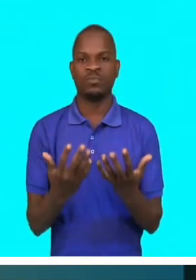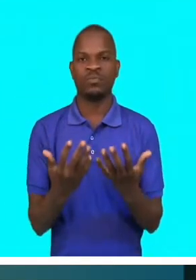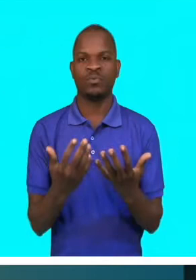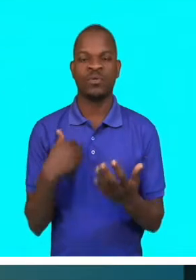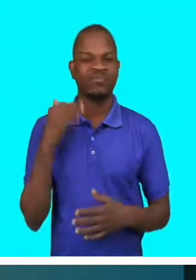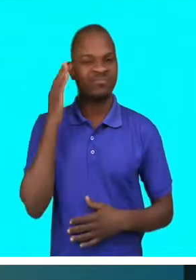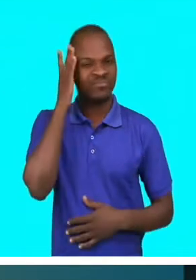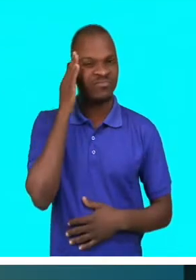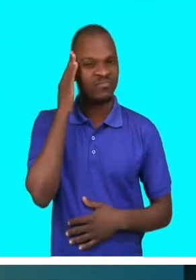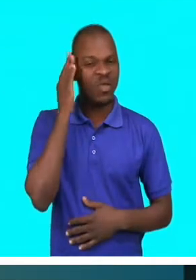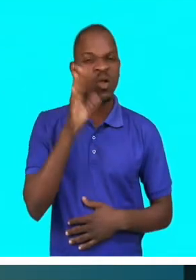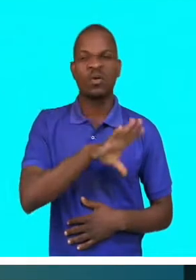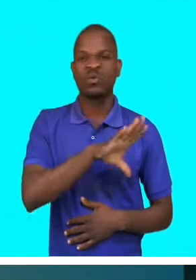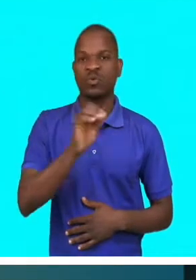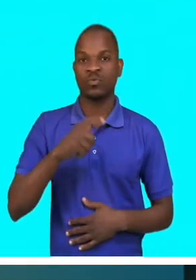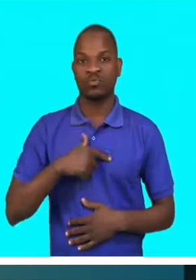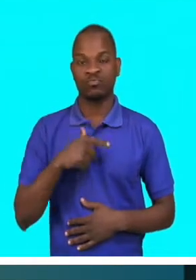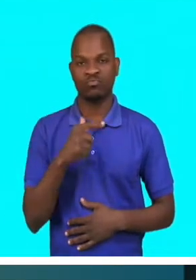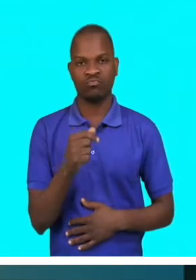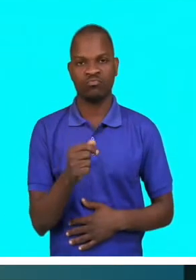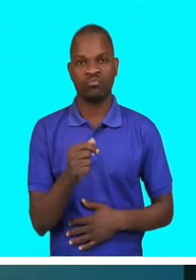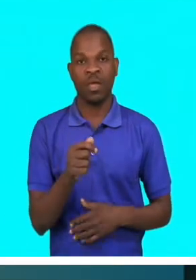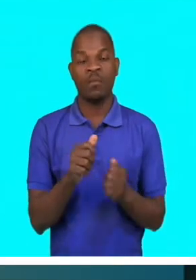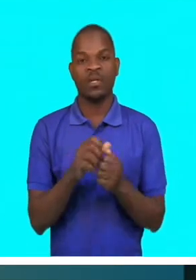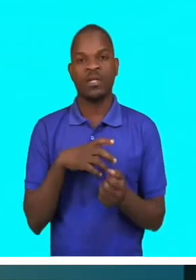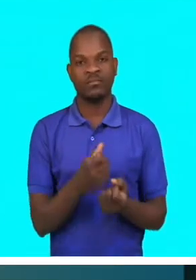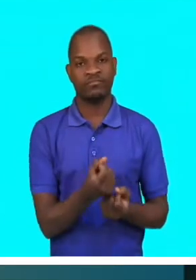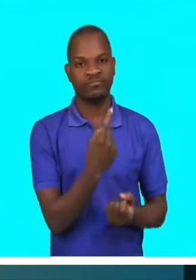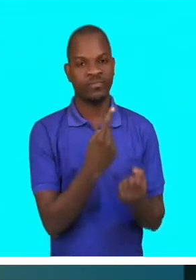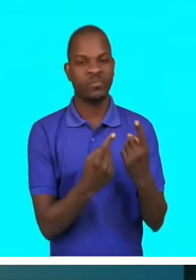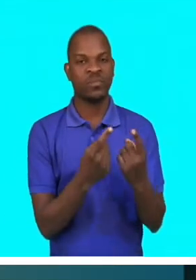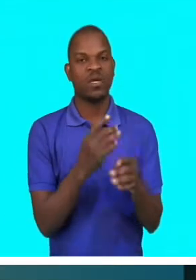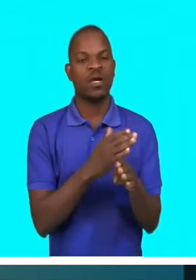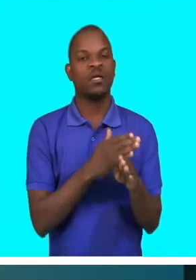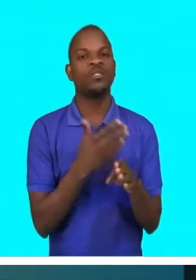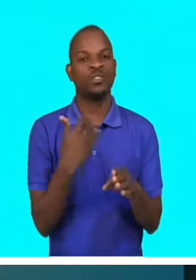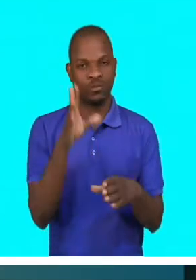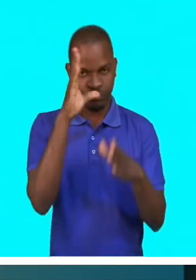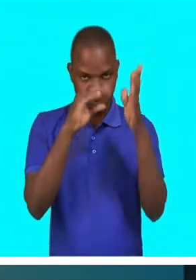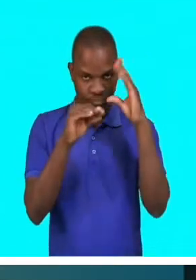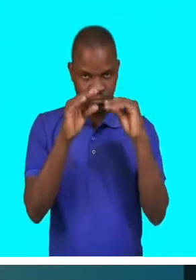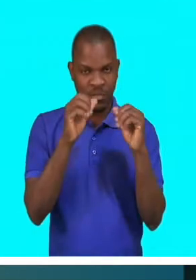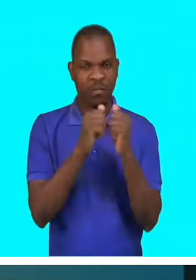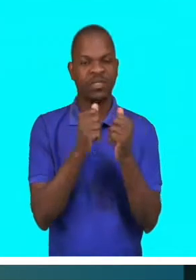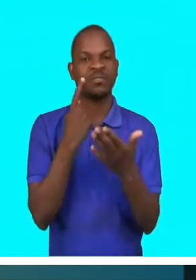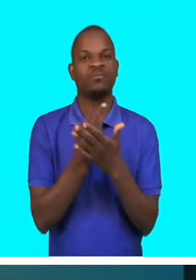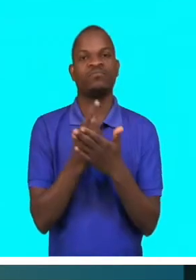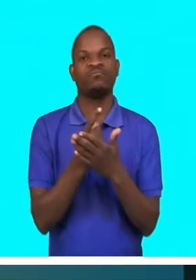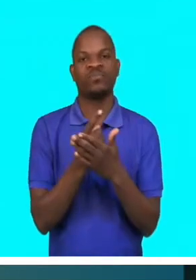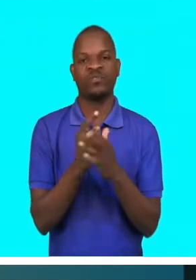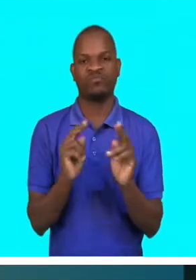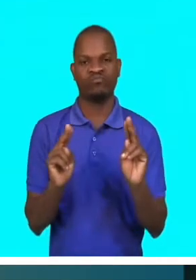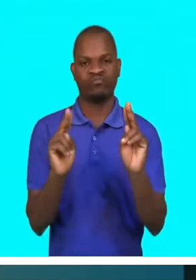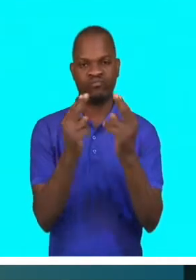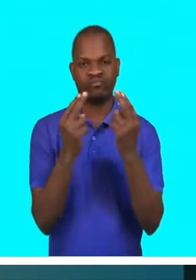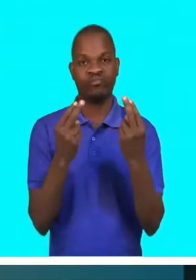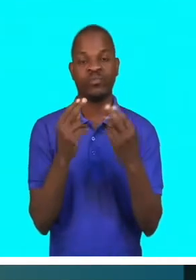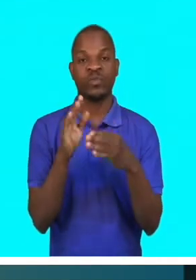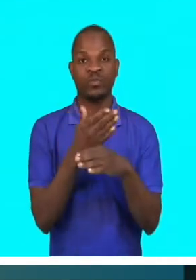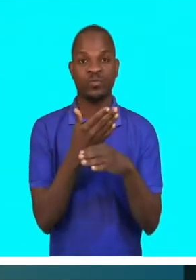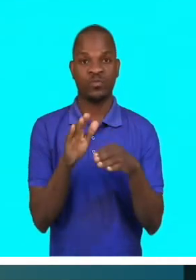vinhamos a trabalhar. Mas desta maneira, eu penso que todos os treinadores aqui, excepto aqueles que já vinham tendo isto, mas